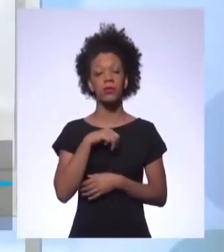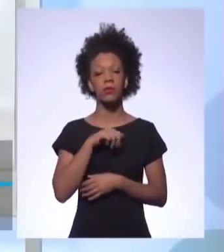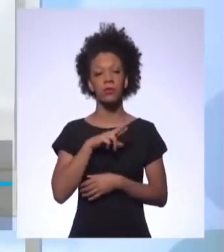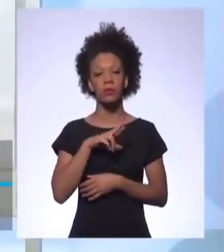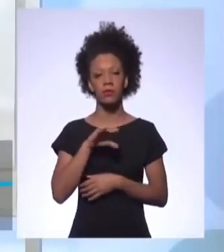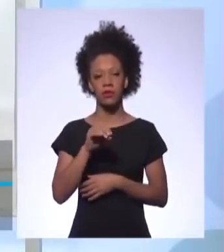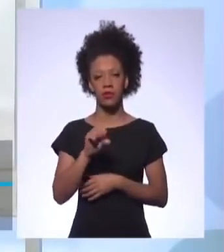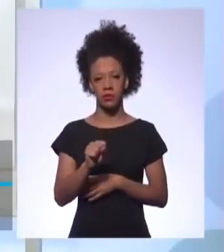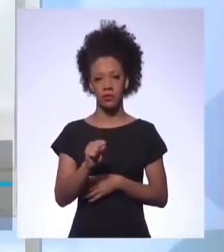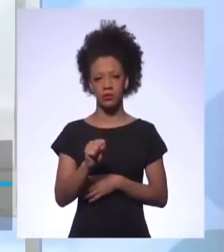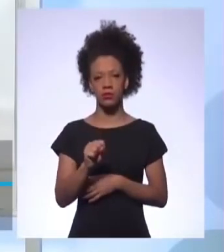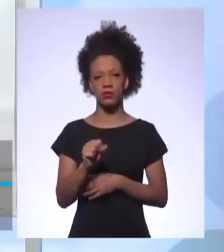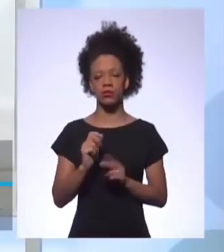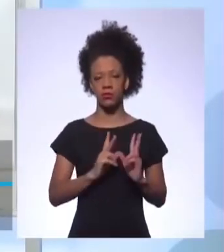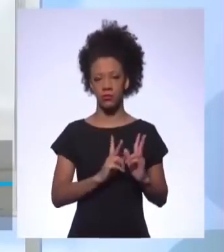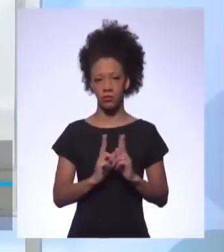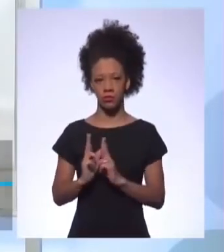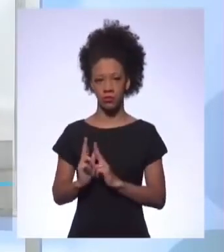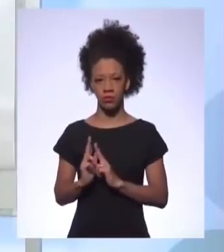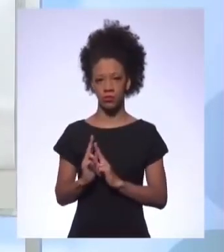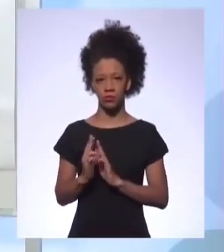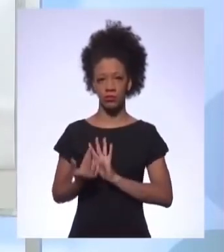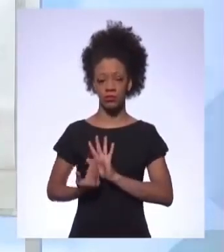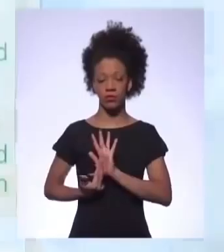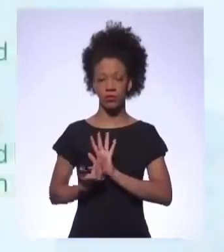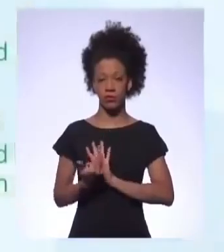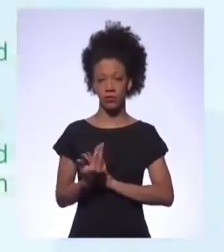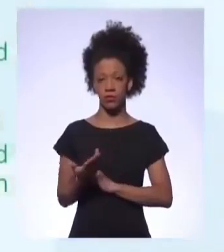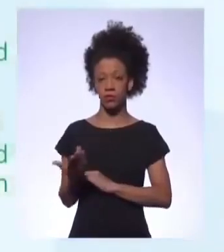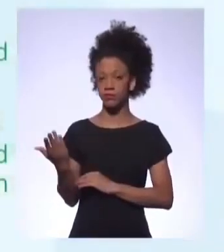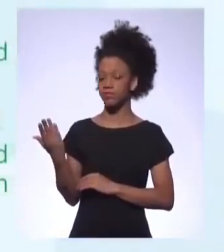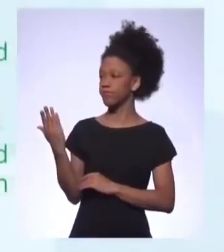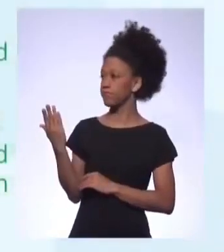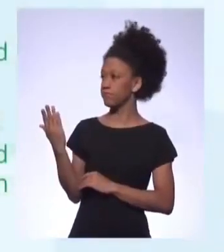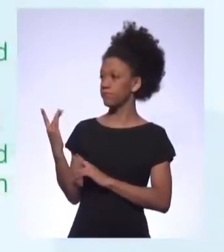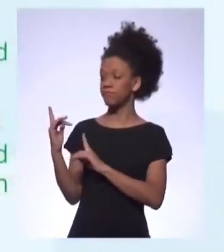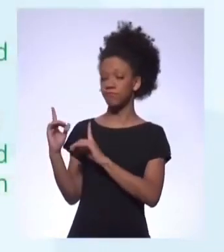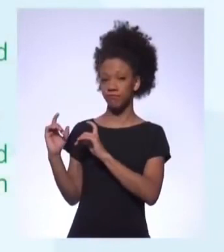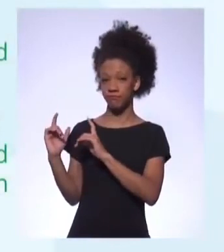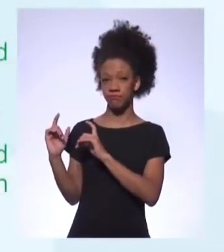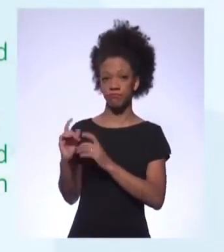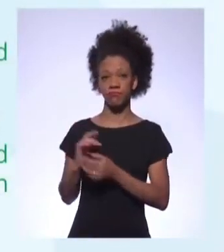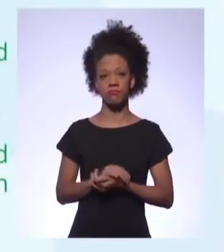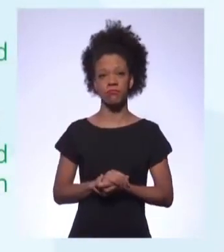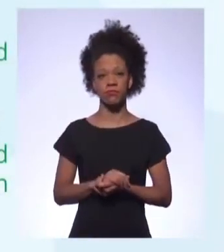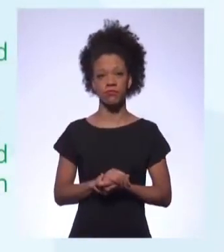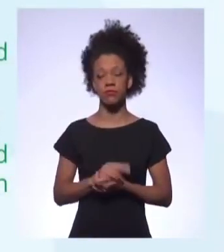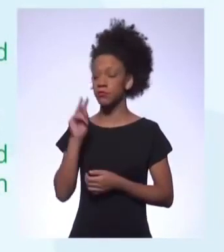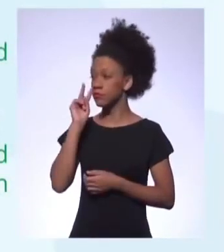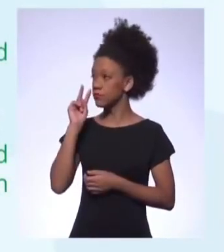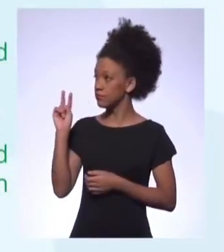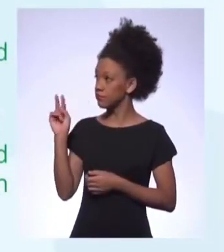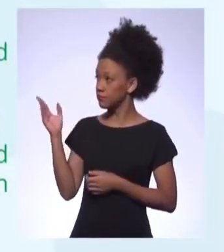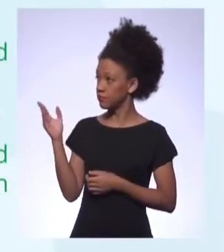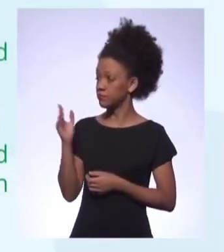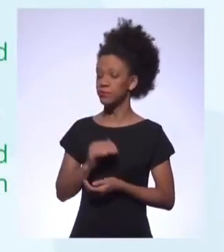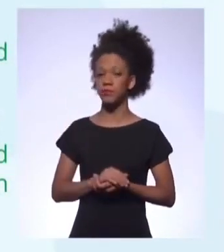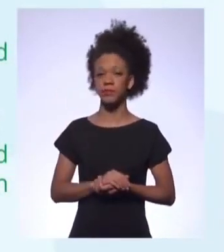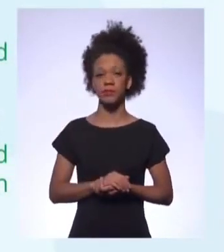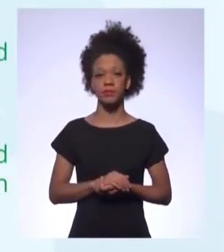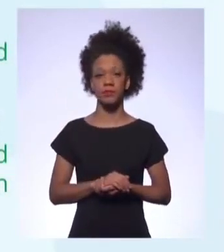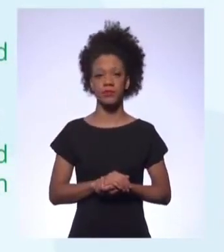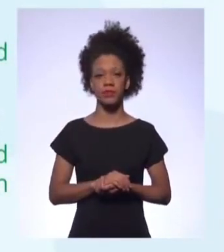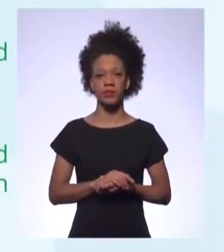colocar o PPT ali da resposta para vocês darem um print, né? Olha lá a resposta. DNA, eu não